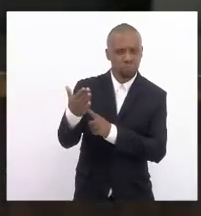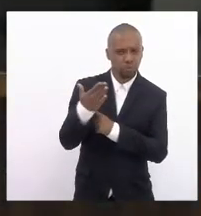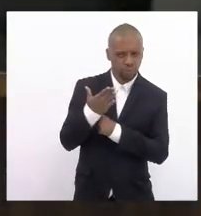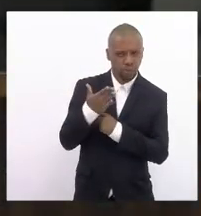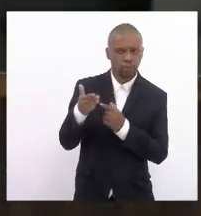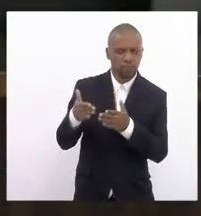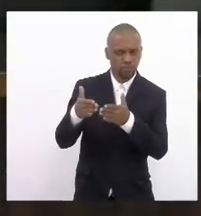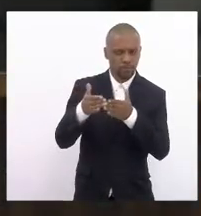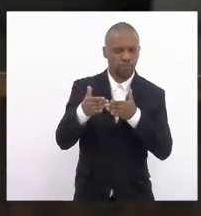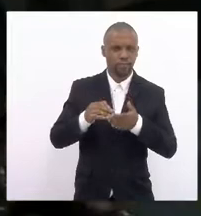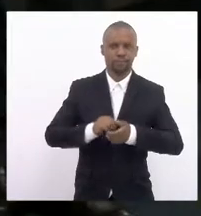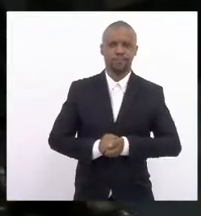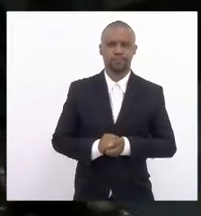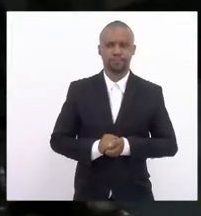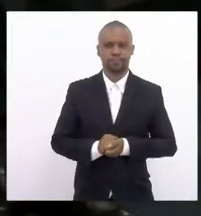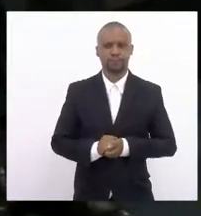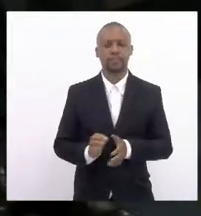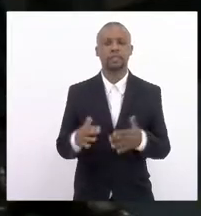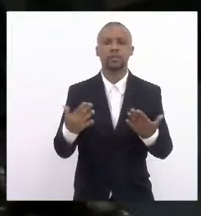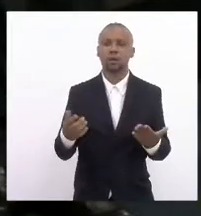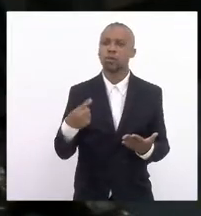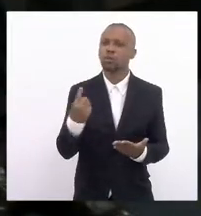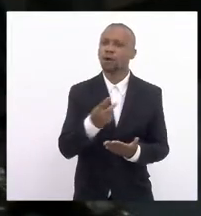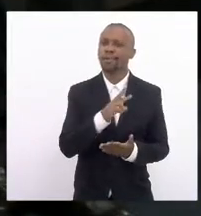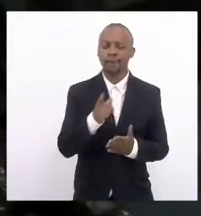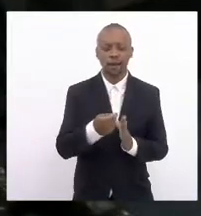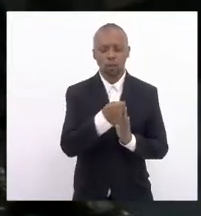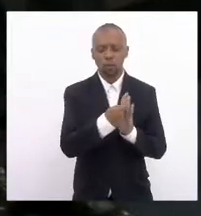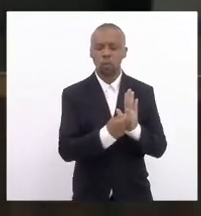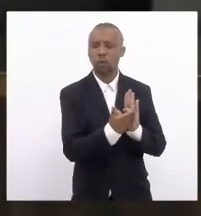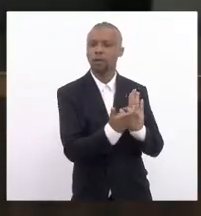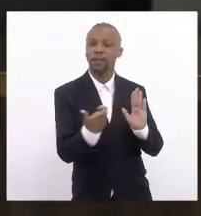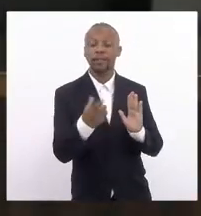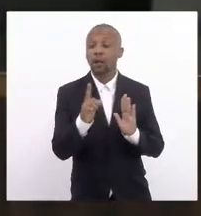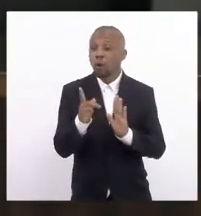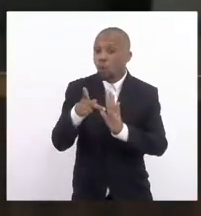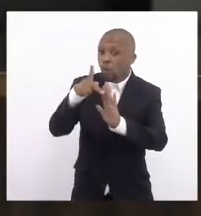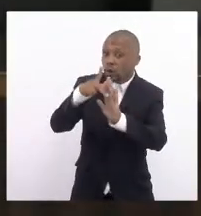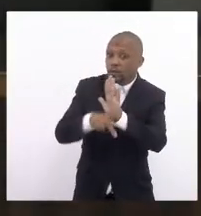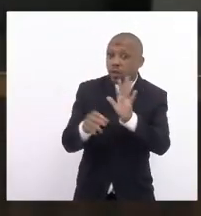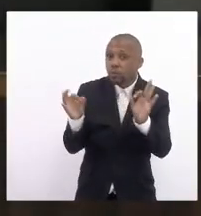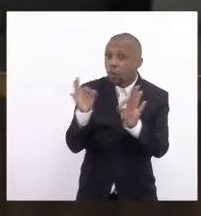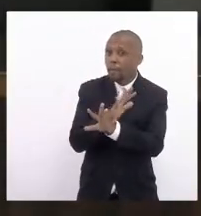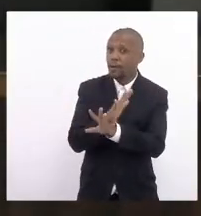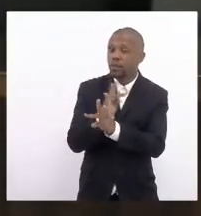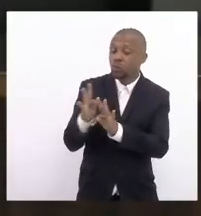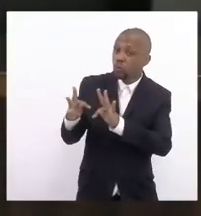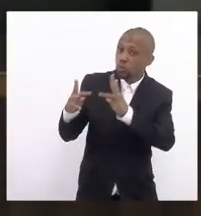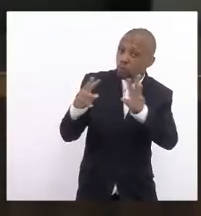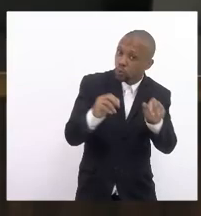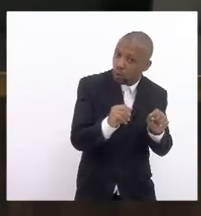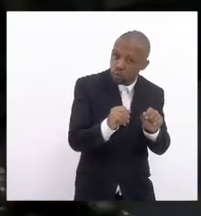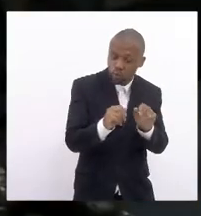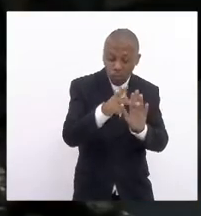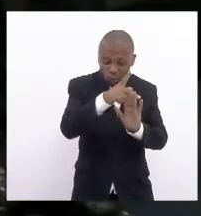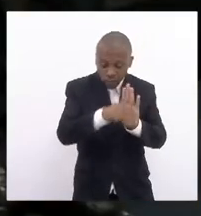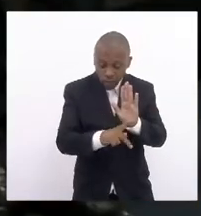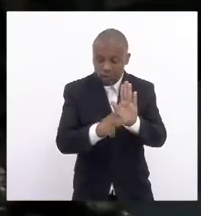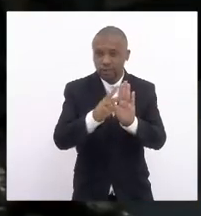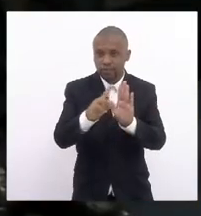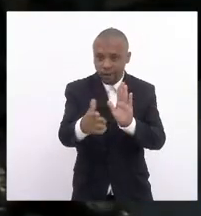Nós vamos destacar... Vamos destacar todo o projeto, todo o projeto, exceto o artigo 21. O artigo